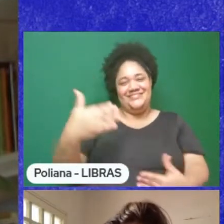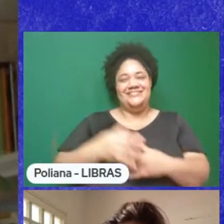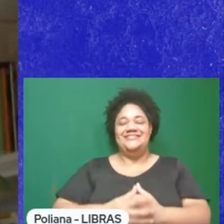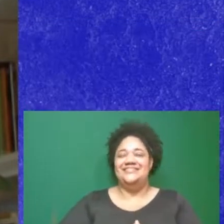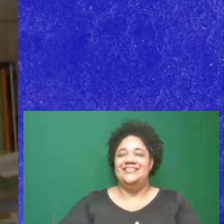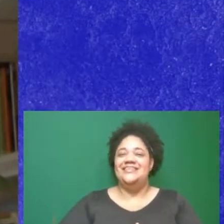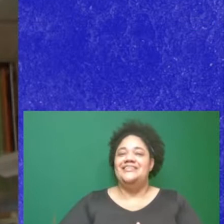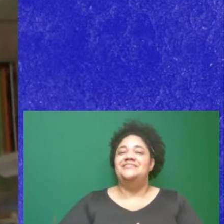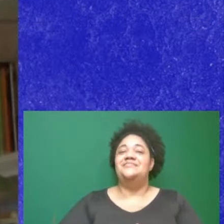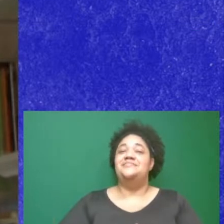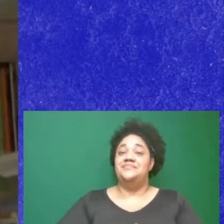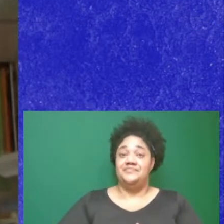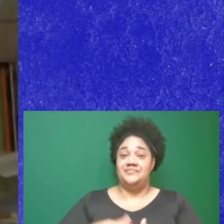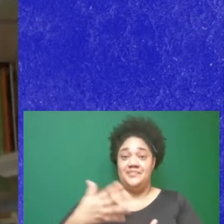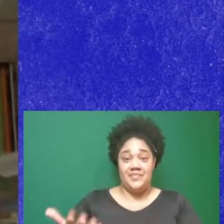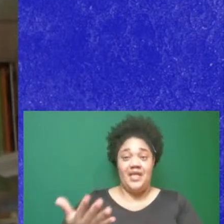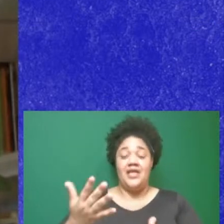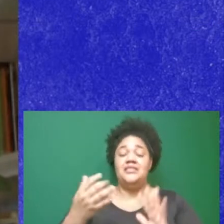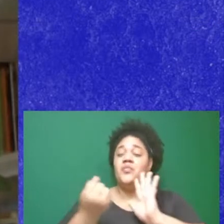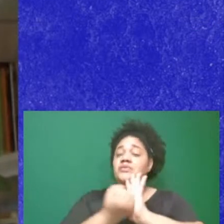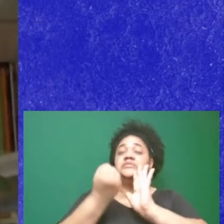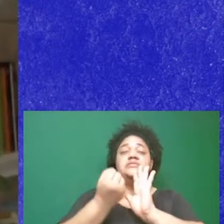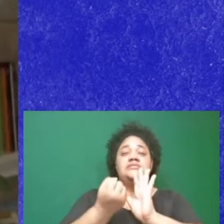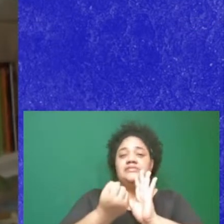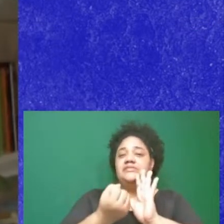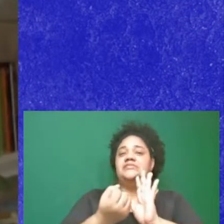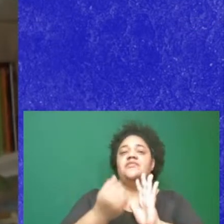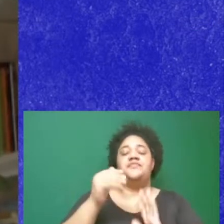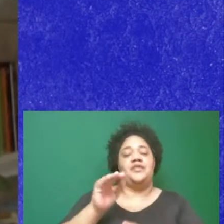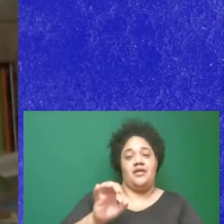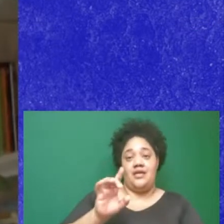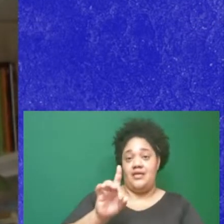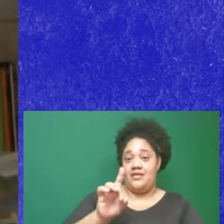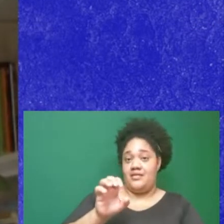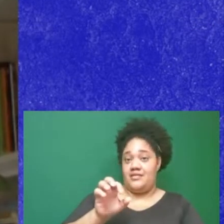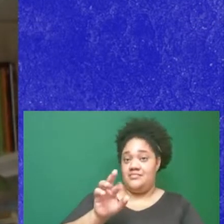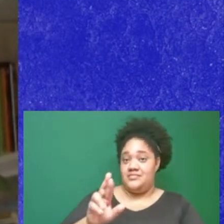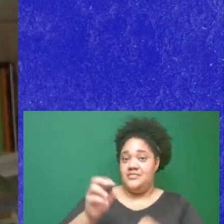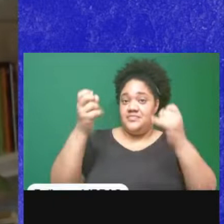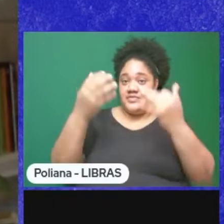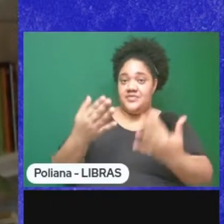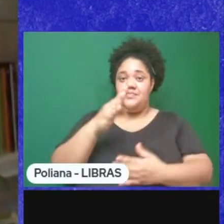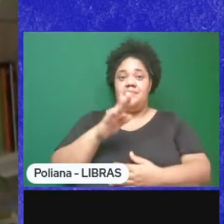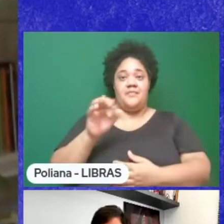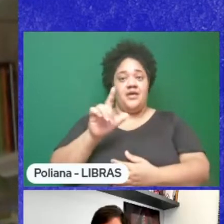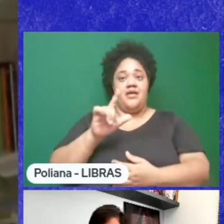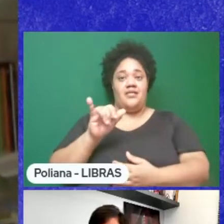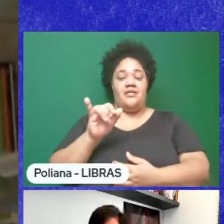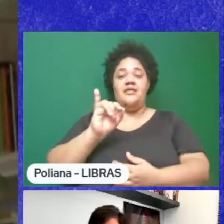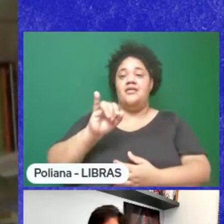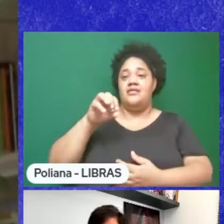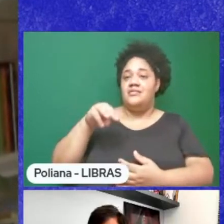ainda de símbolos aí, eu quero chamar o Éder de novo para a gente falar do Balido Intébio, que não tem. Porque é algo